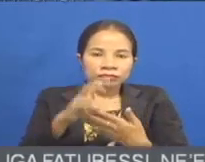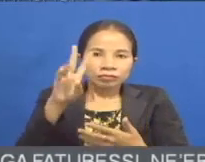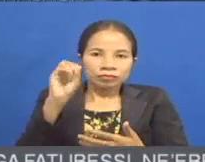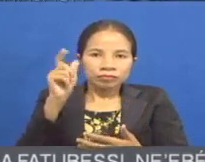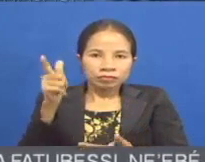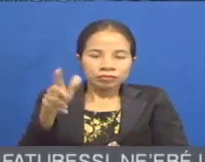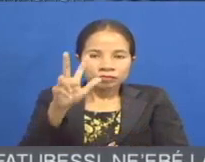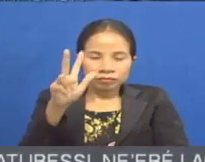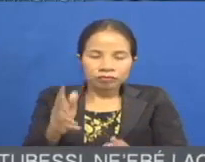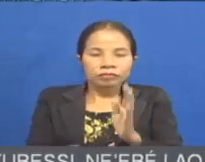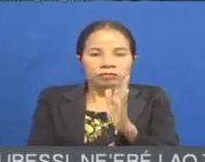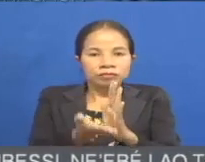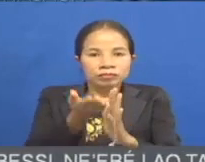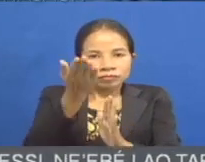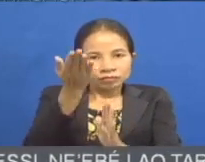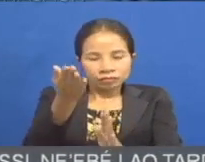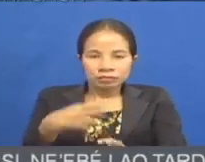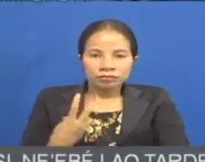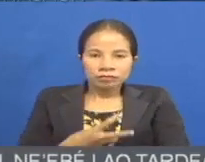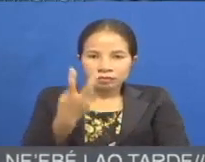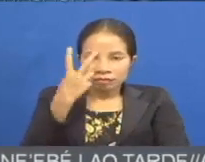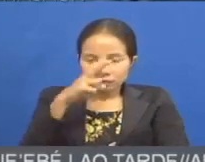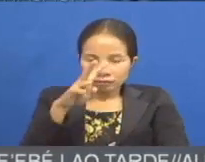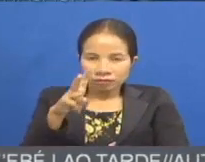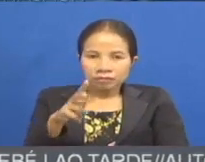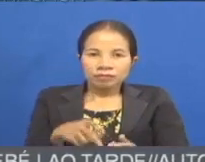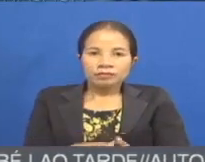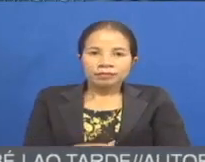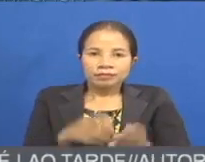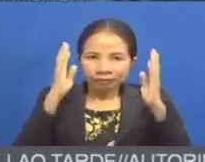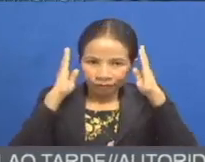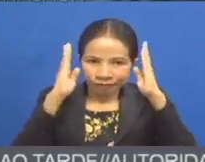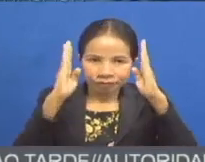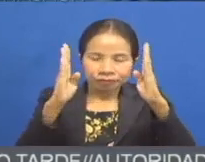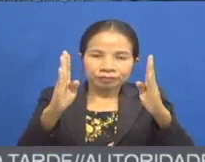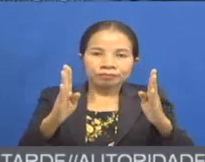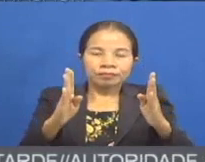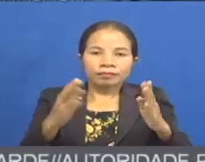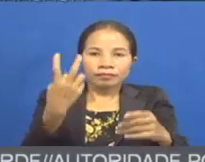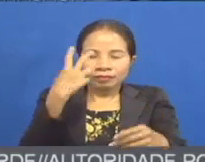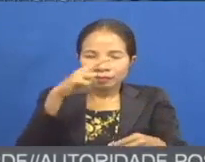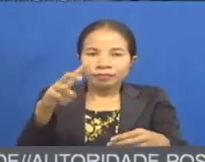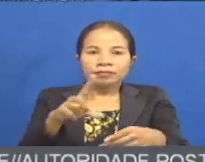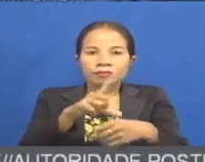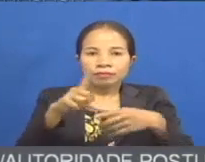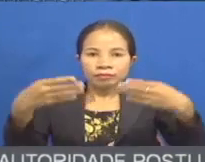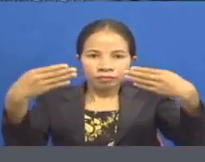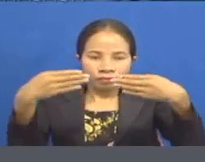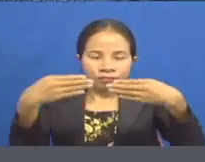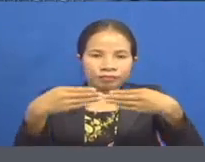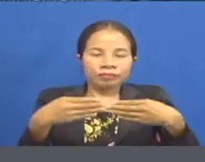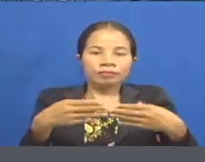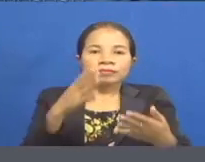ninian, rotaça nevesai, e da haremos categoria seriedade e da para a gestão de fronteira para levele